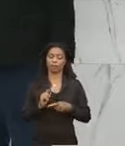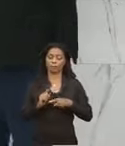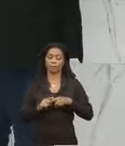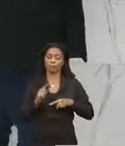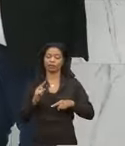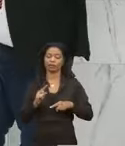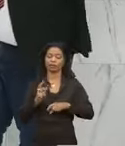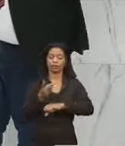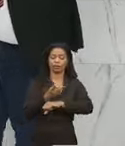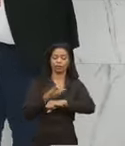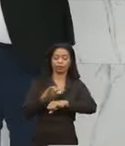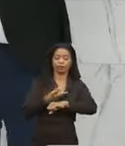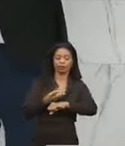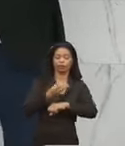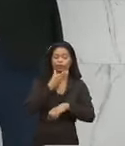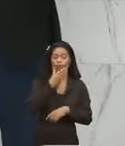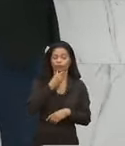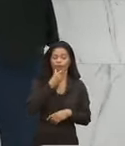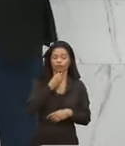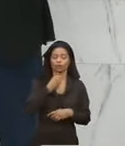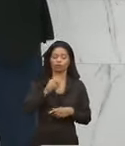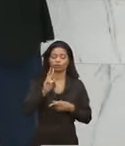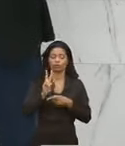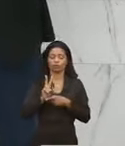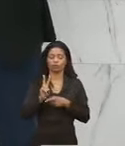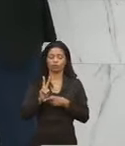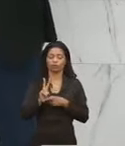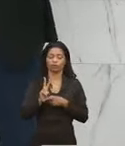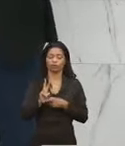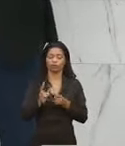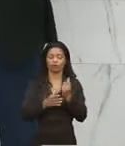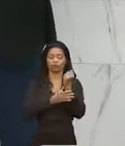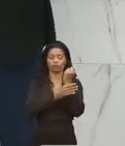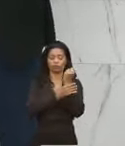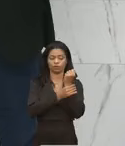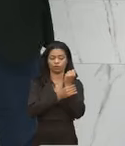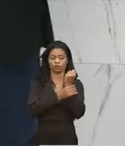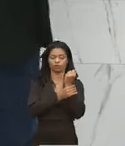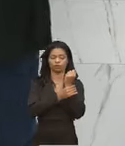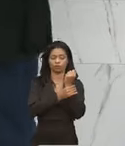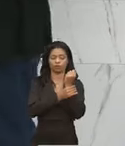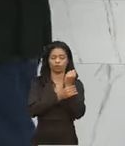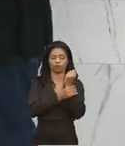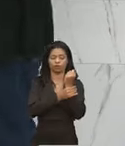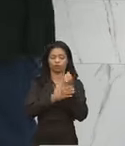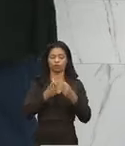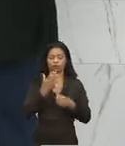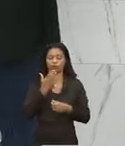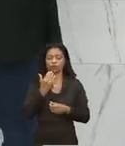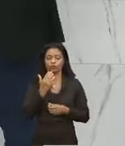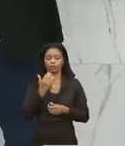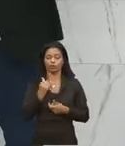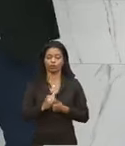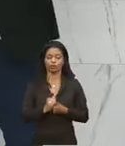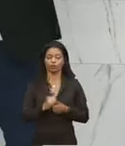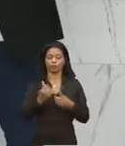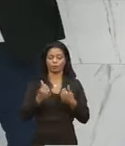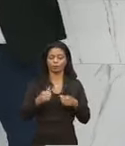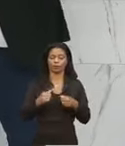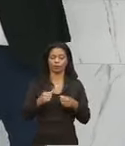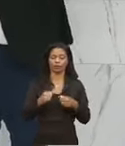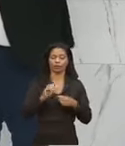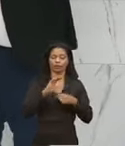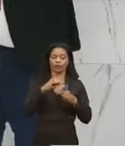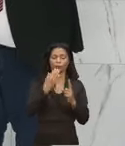o menino, acolheu, deu toda a segurança, então, comida. Então a gente precisa homenagear